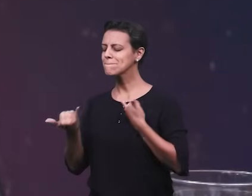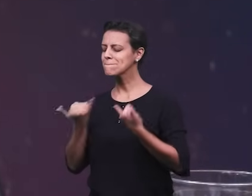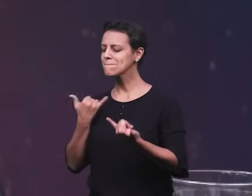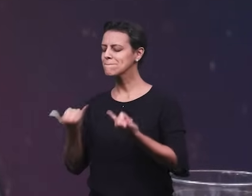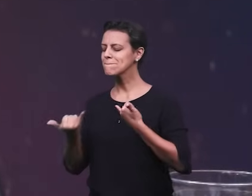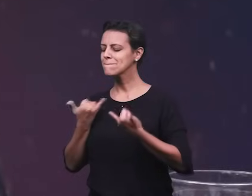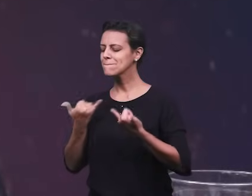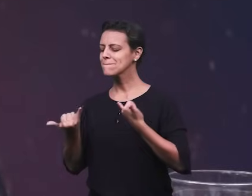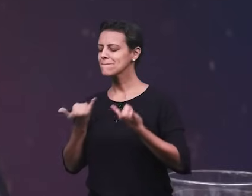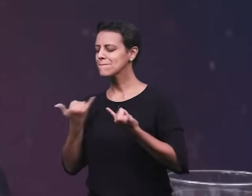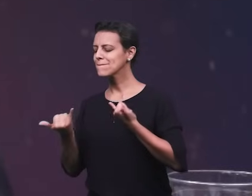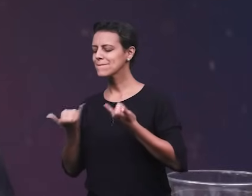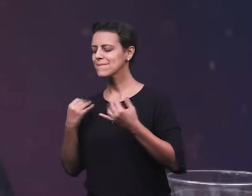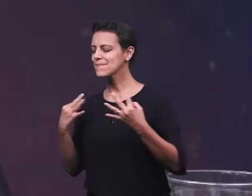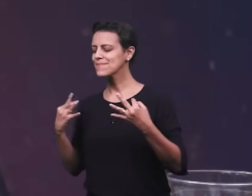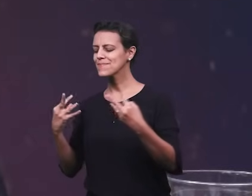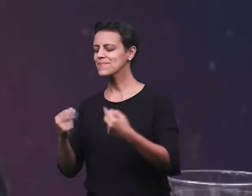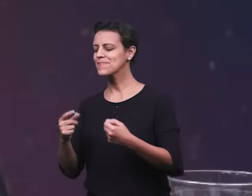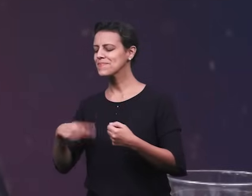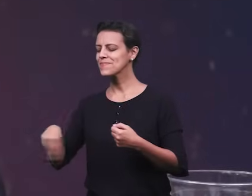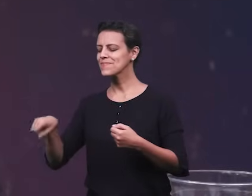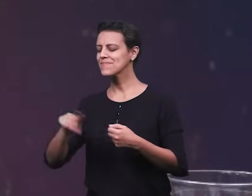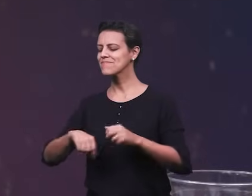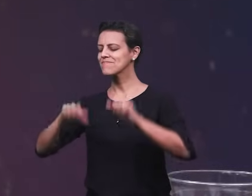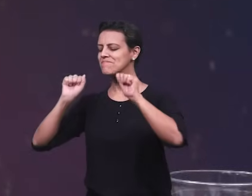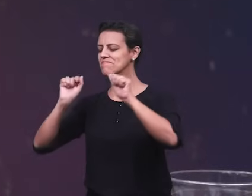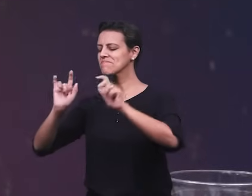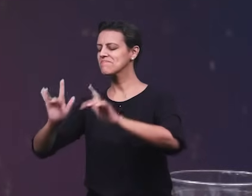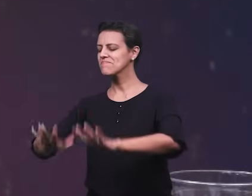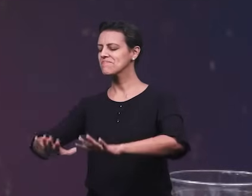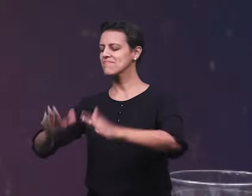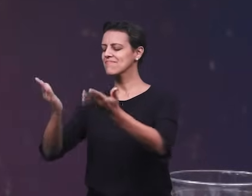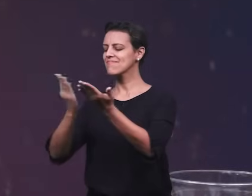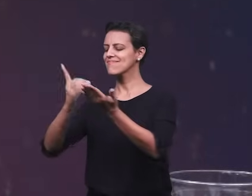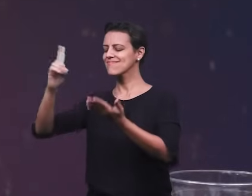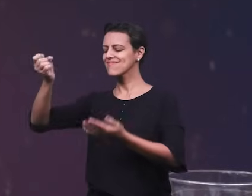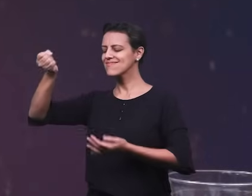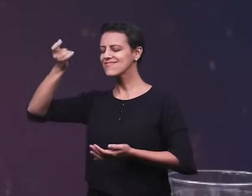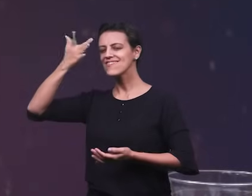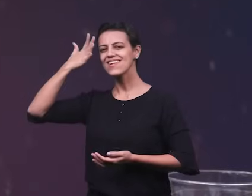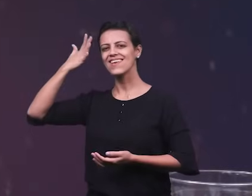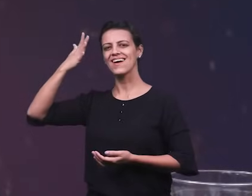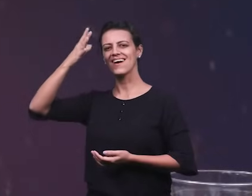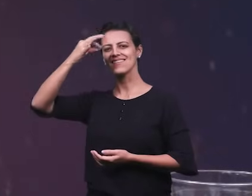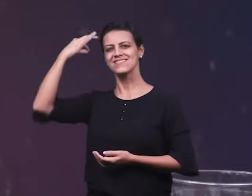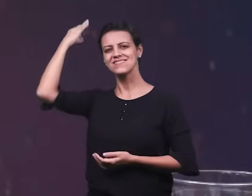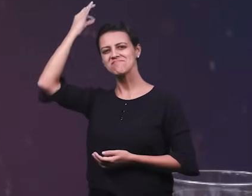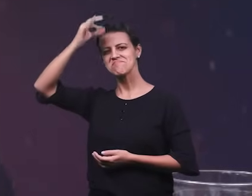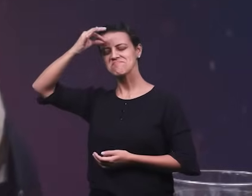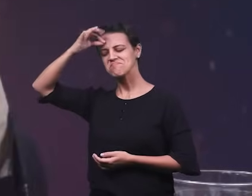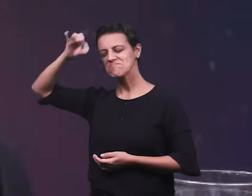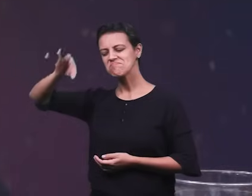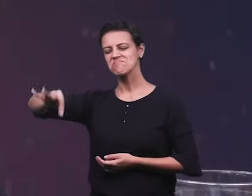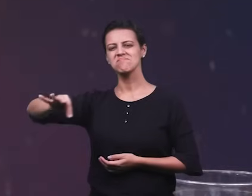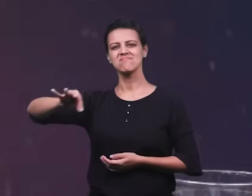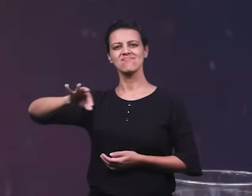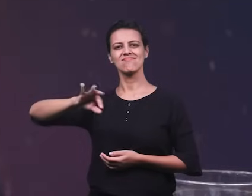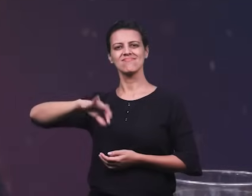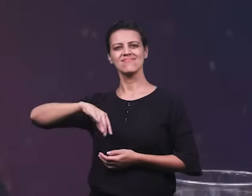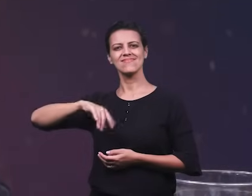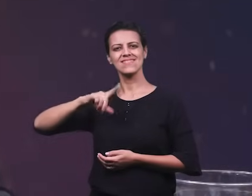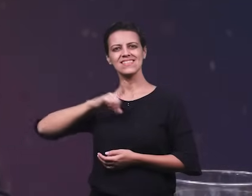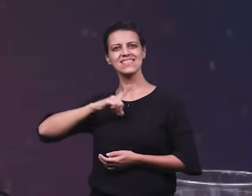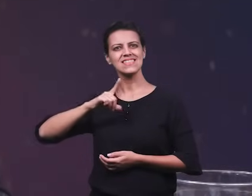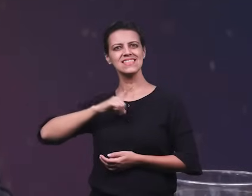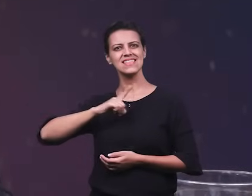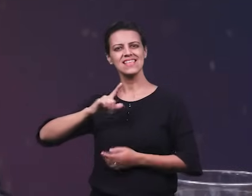ouvindo a voz do Pai, o alimento que é a palavra revelada, o olfato, que é o bom cheiro do corpo que se reúne ali